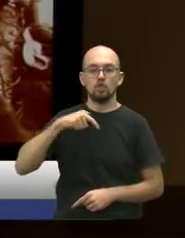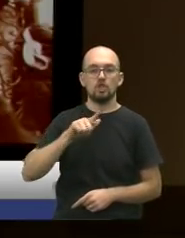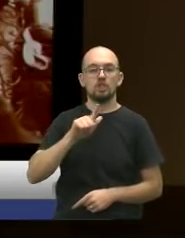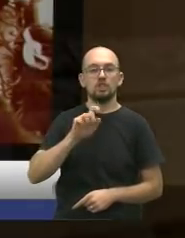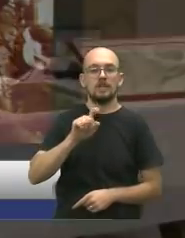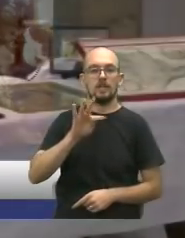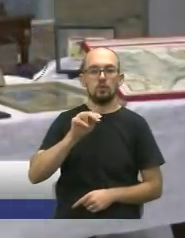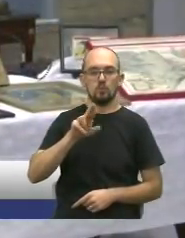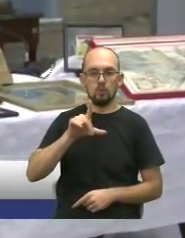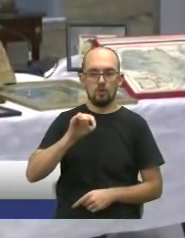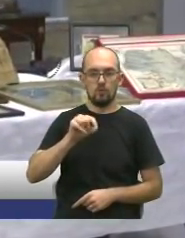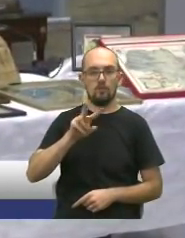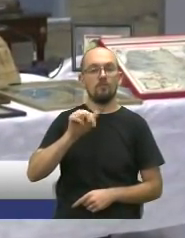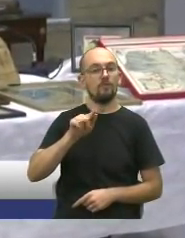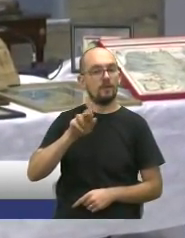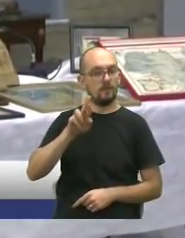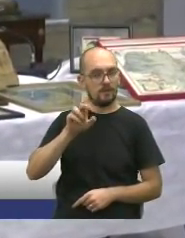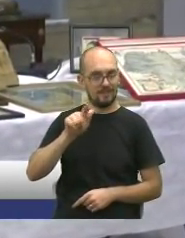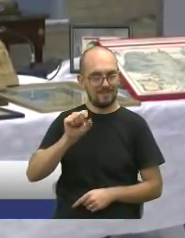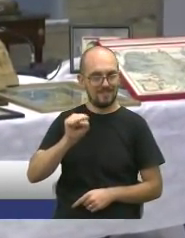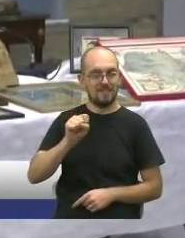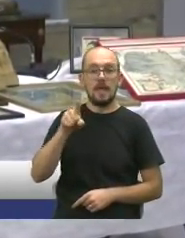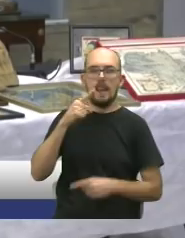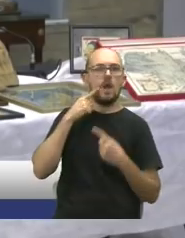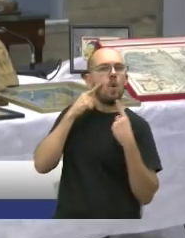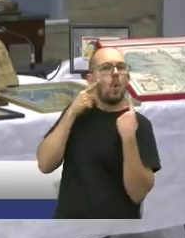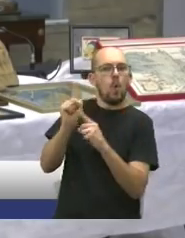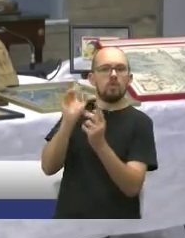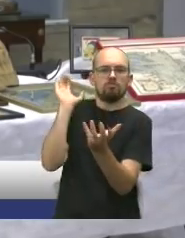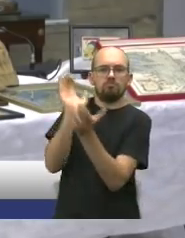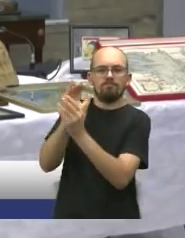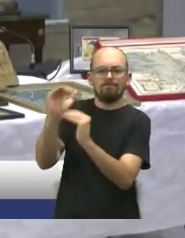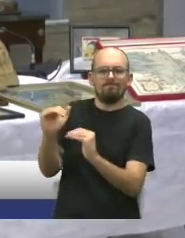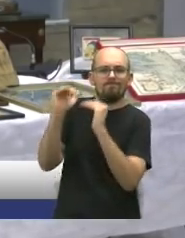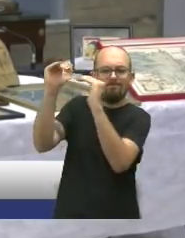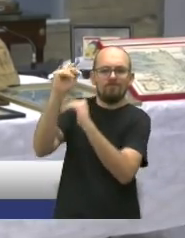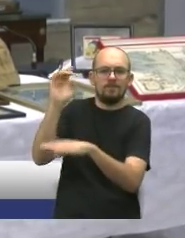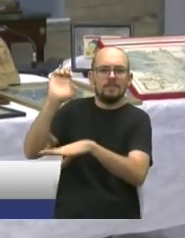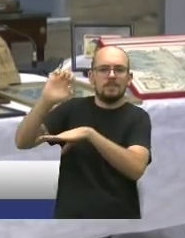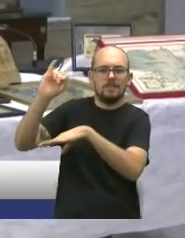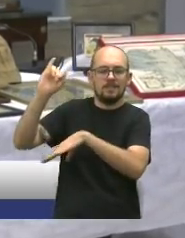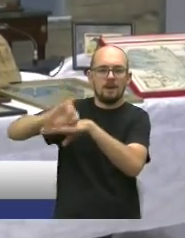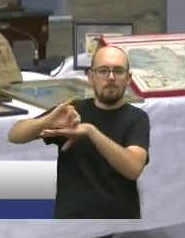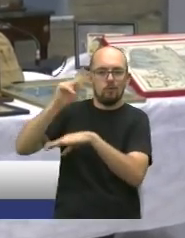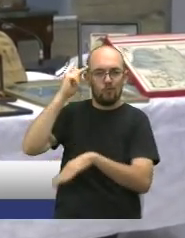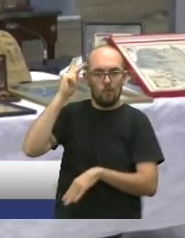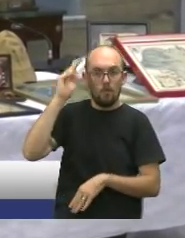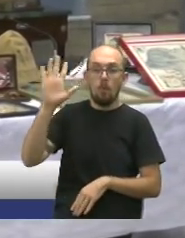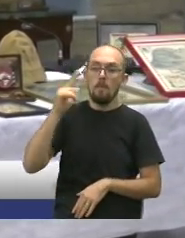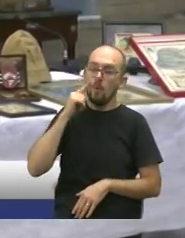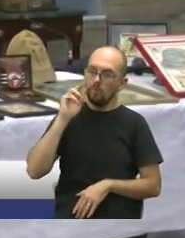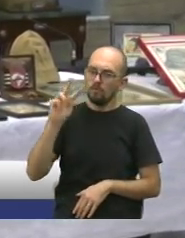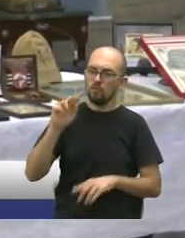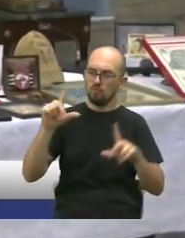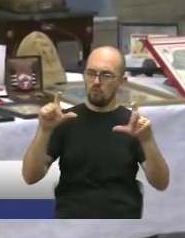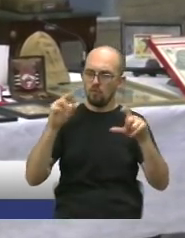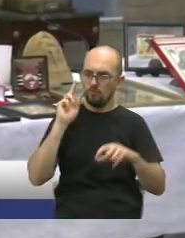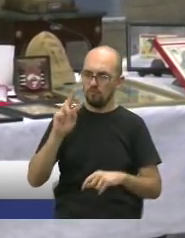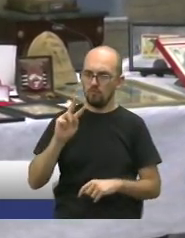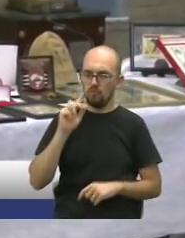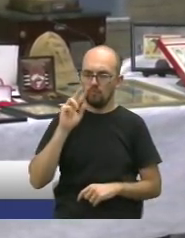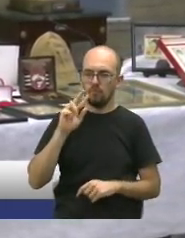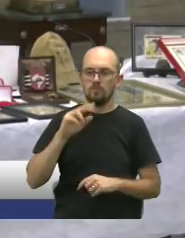opusesse à elite paulista, o povo paulista aclamou Getúlio. Vejam na imagem.